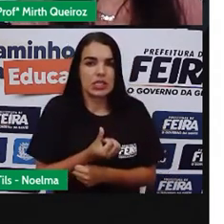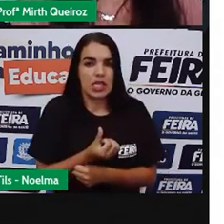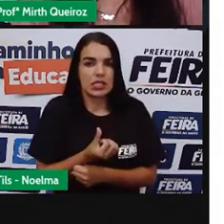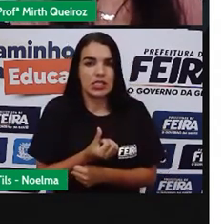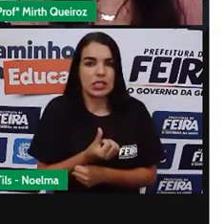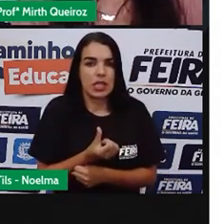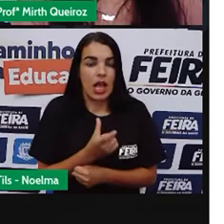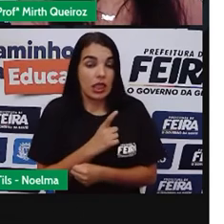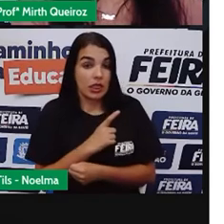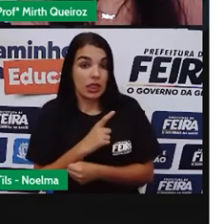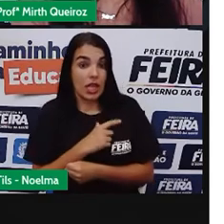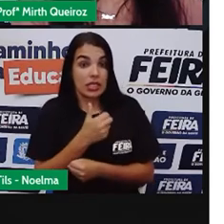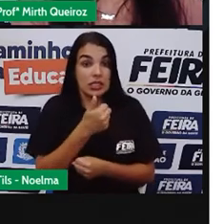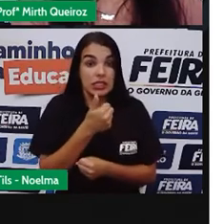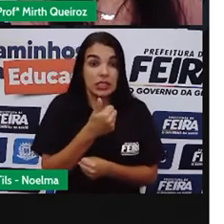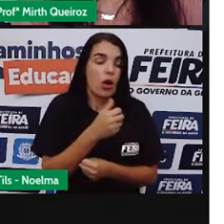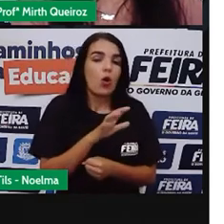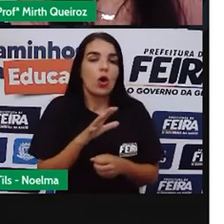236. Nós temos